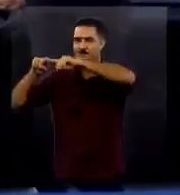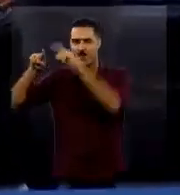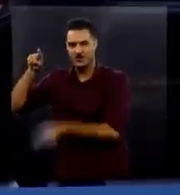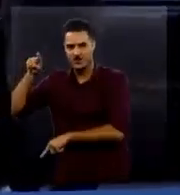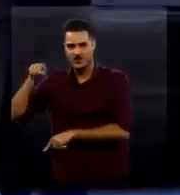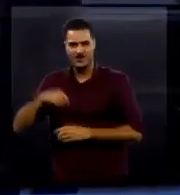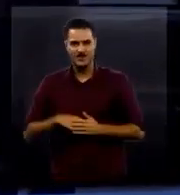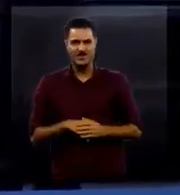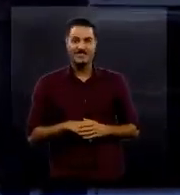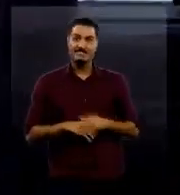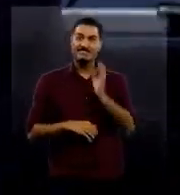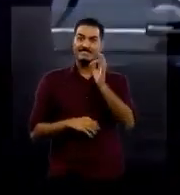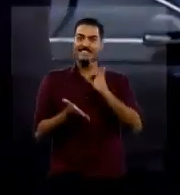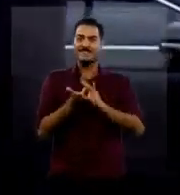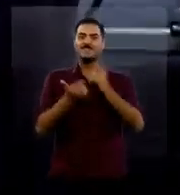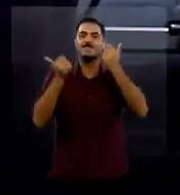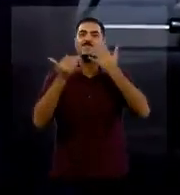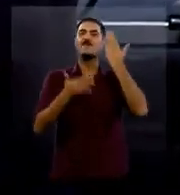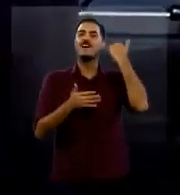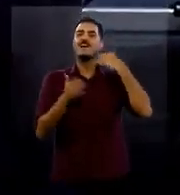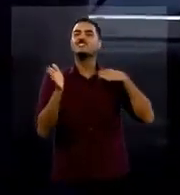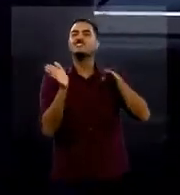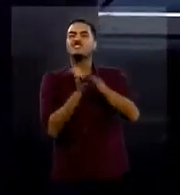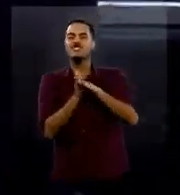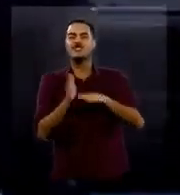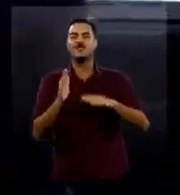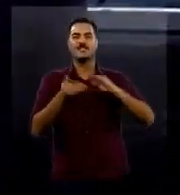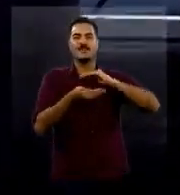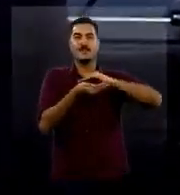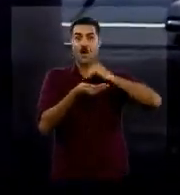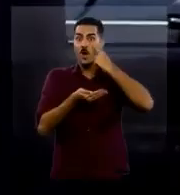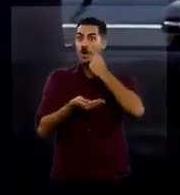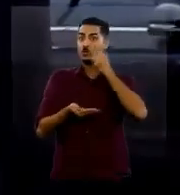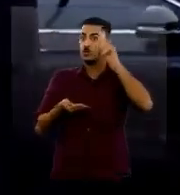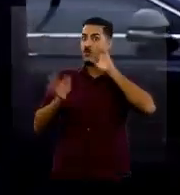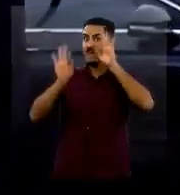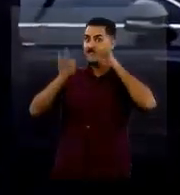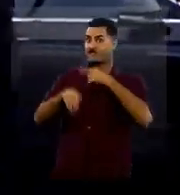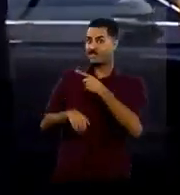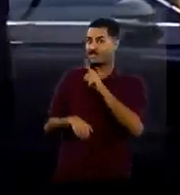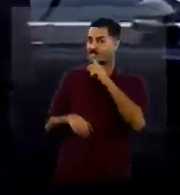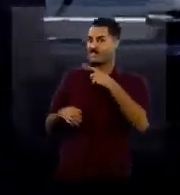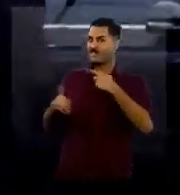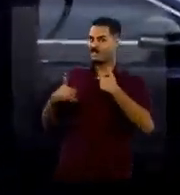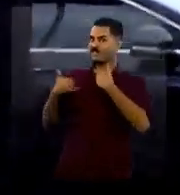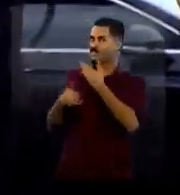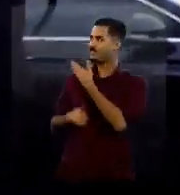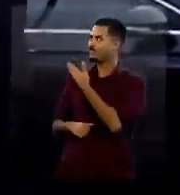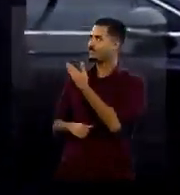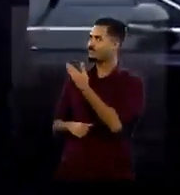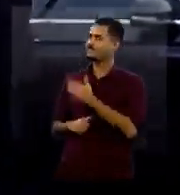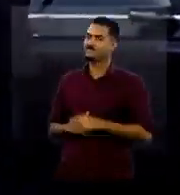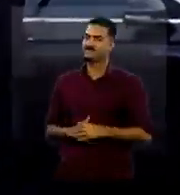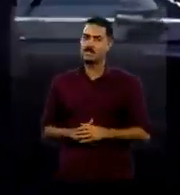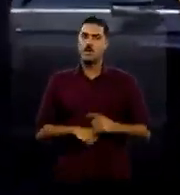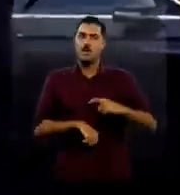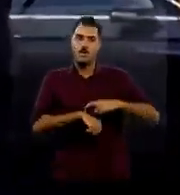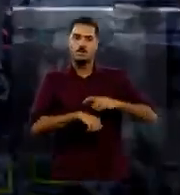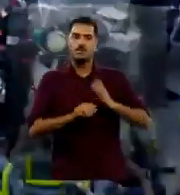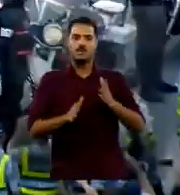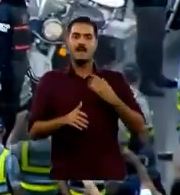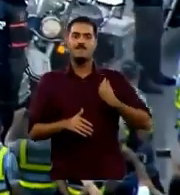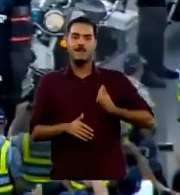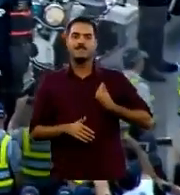do presidente ao Itamaraty. Este é o último momento, né, da cerimônia de posse, onde ele participa de